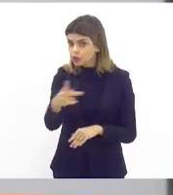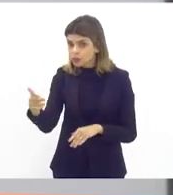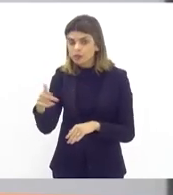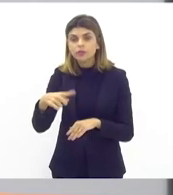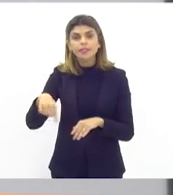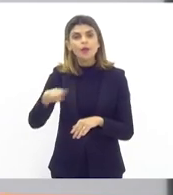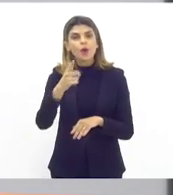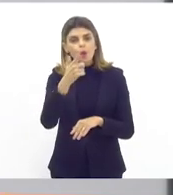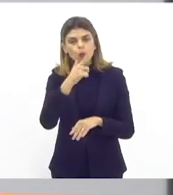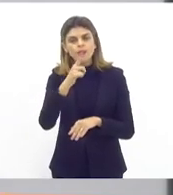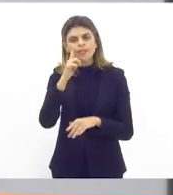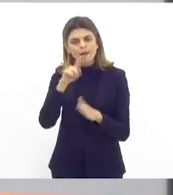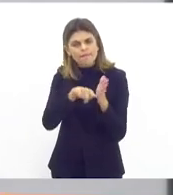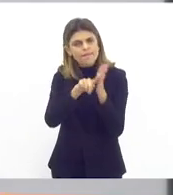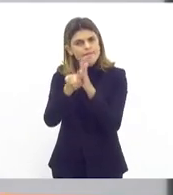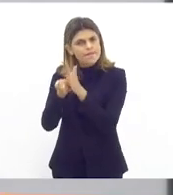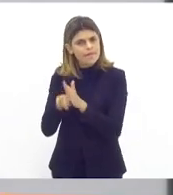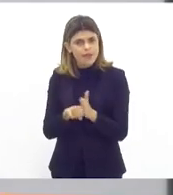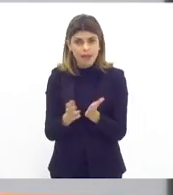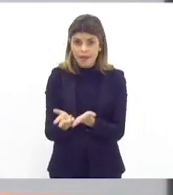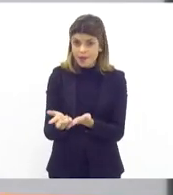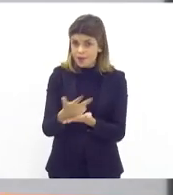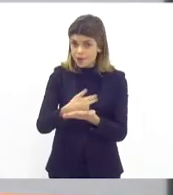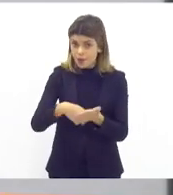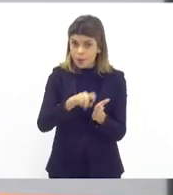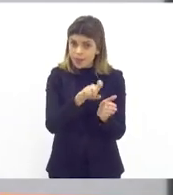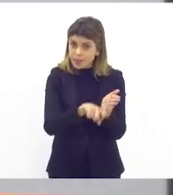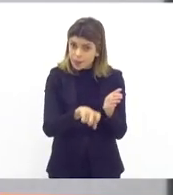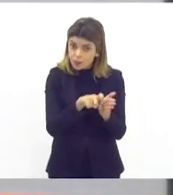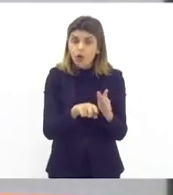se avance a reforma tributária sobre a renda,